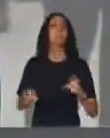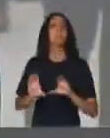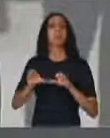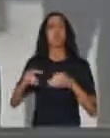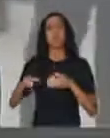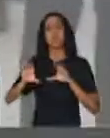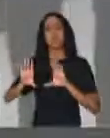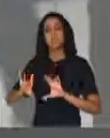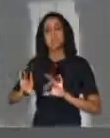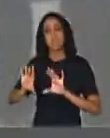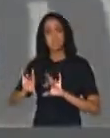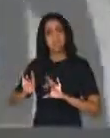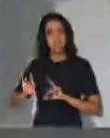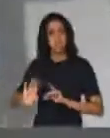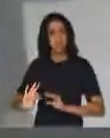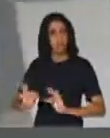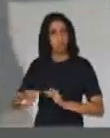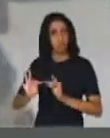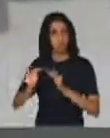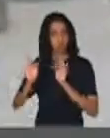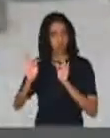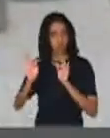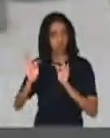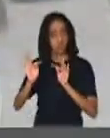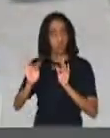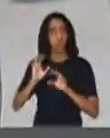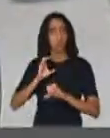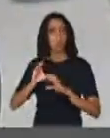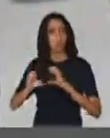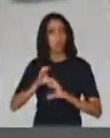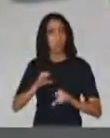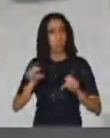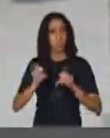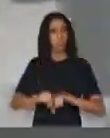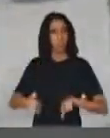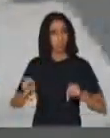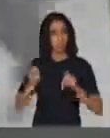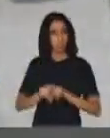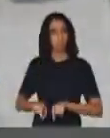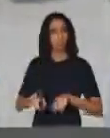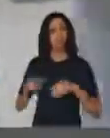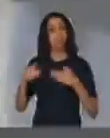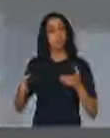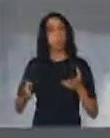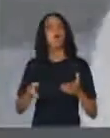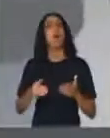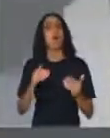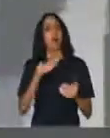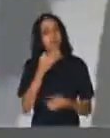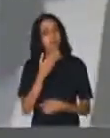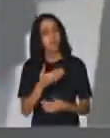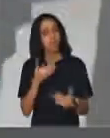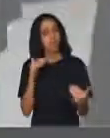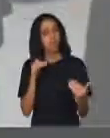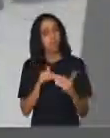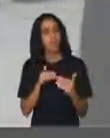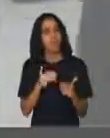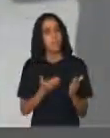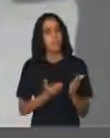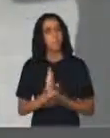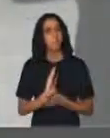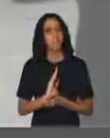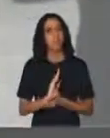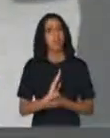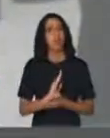Ciência e Tecnologia, Comunicação e Informática, somos pela aprovação das emendas de